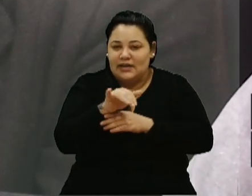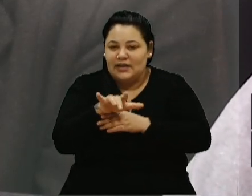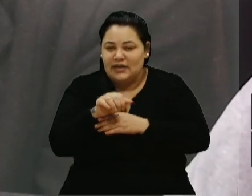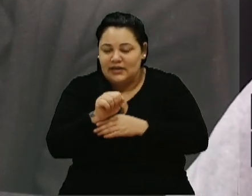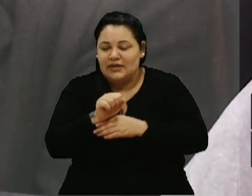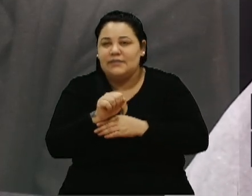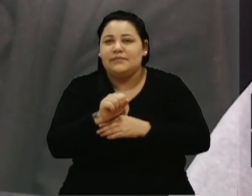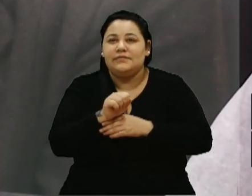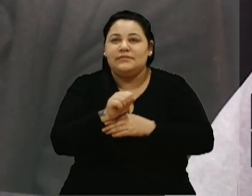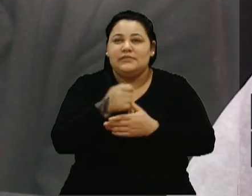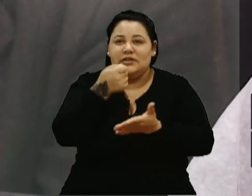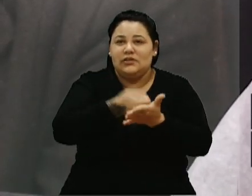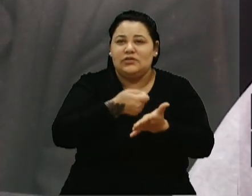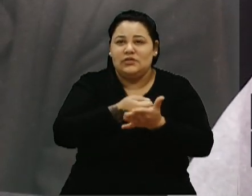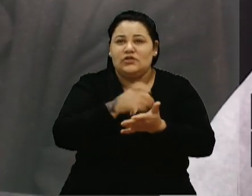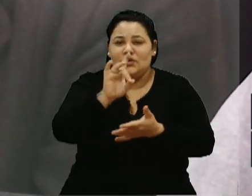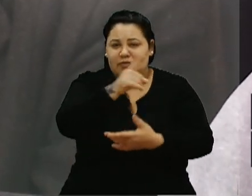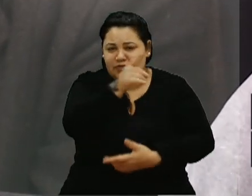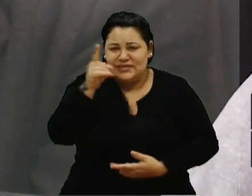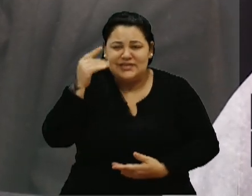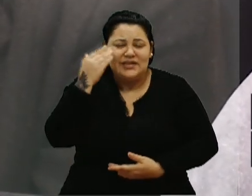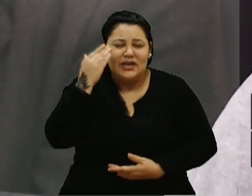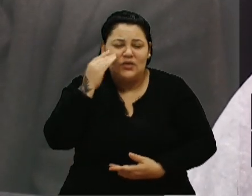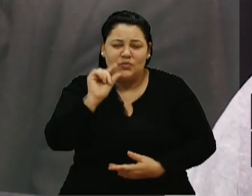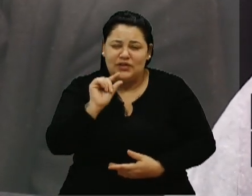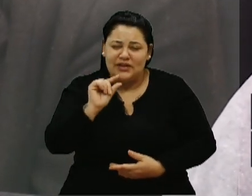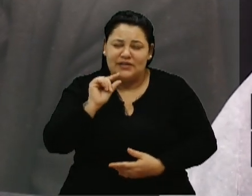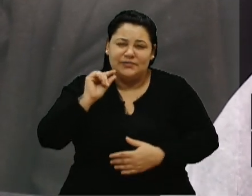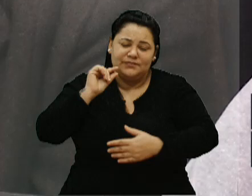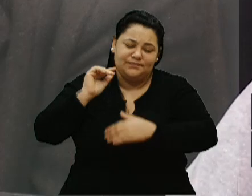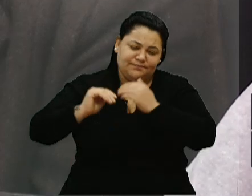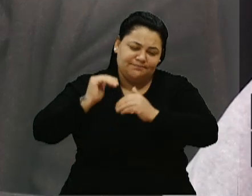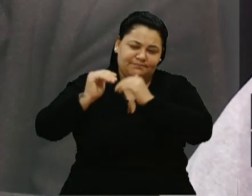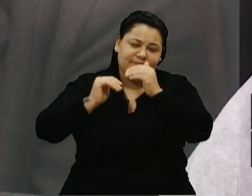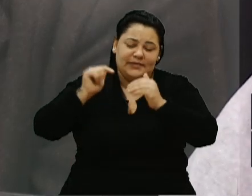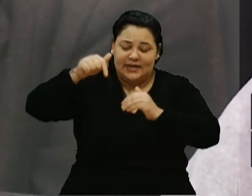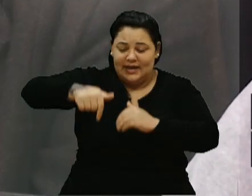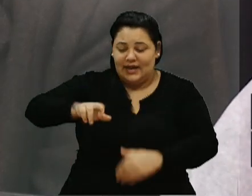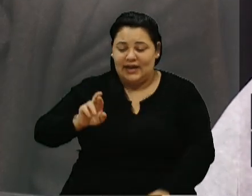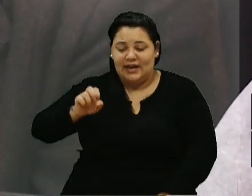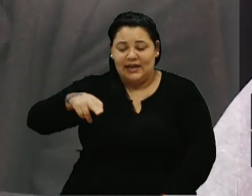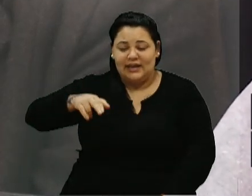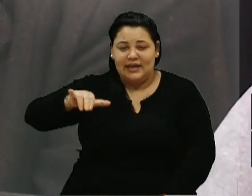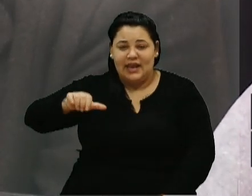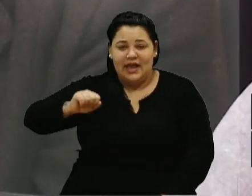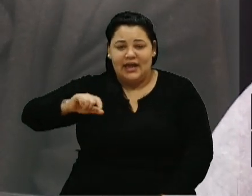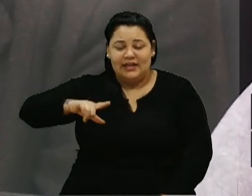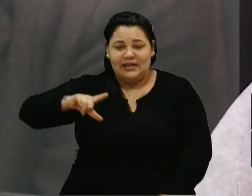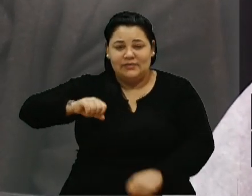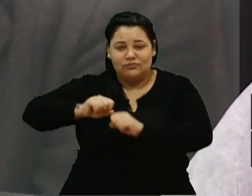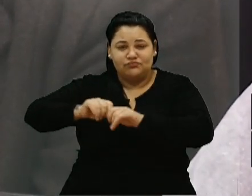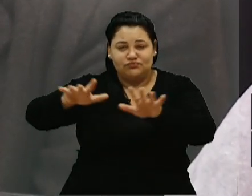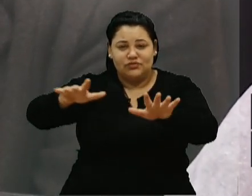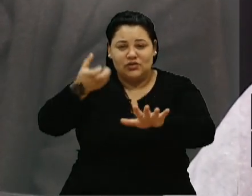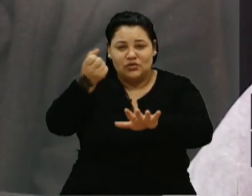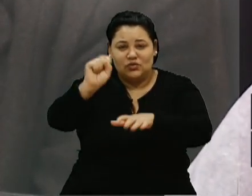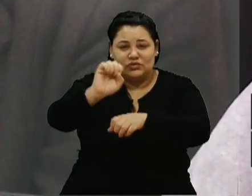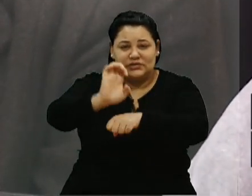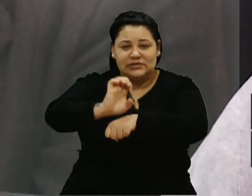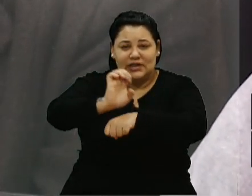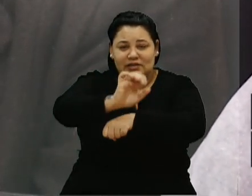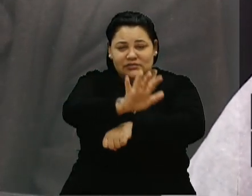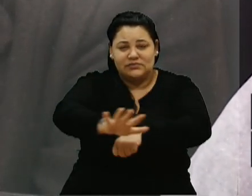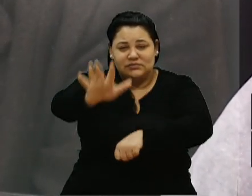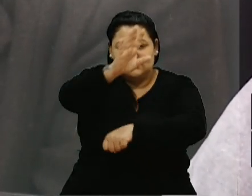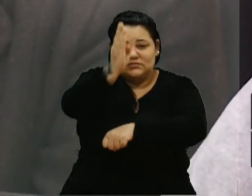Luta Antimanicomial. Só para entender um pouquinho, né? A Renila, ela é espalhada em 8 estados brasileiros,